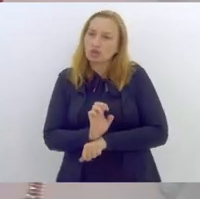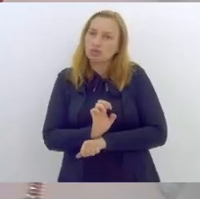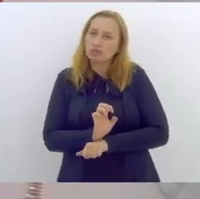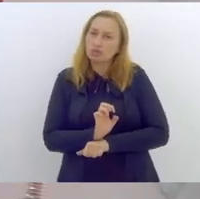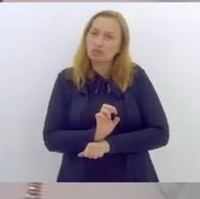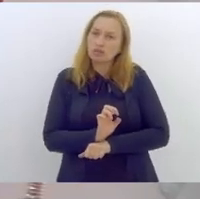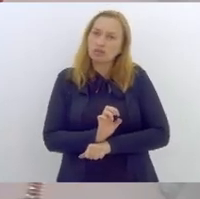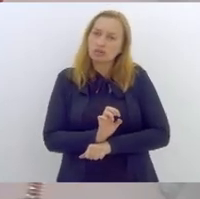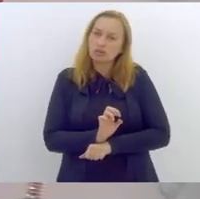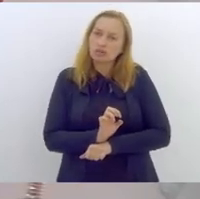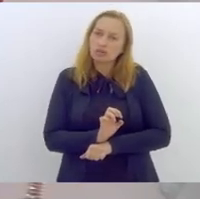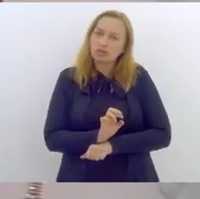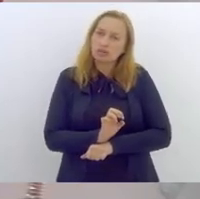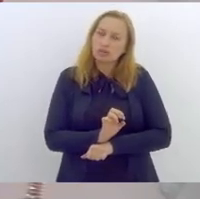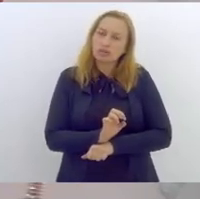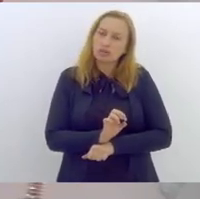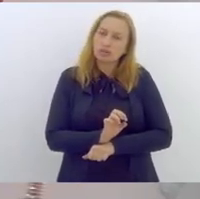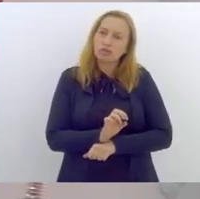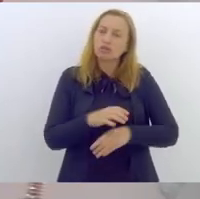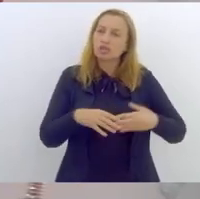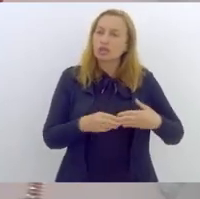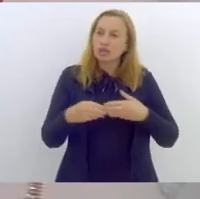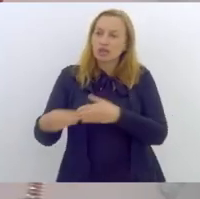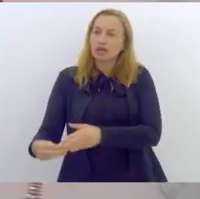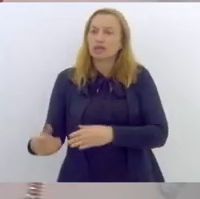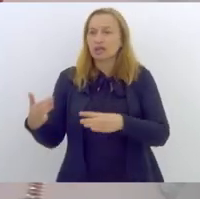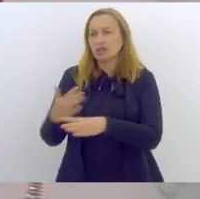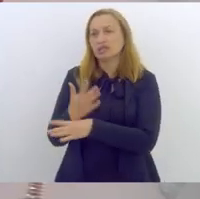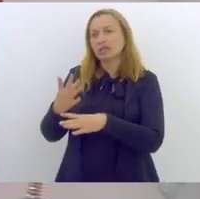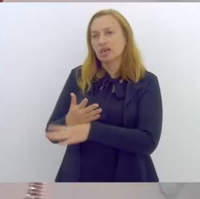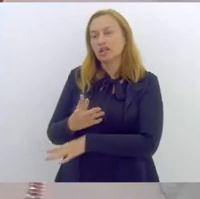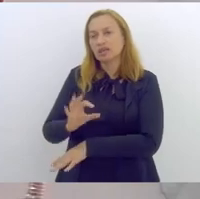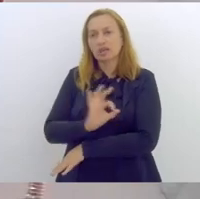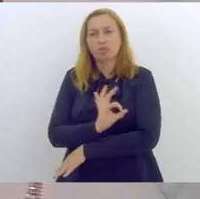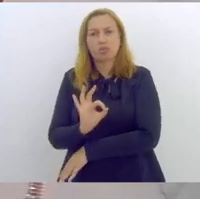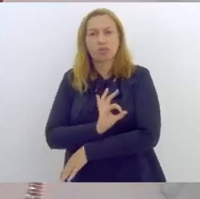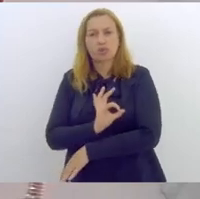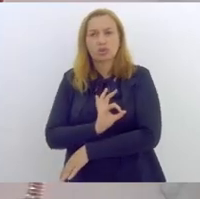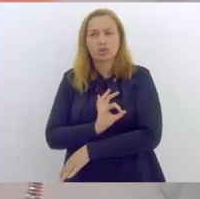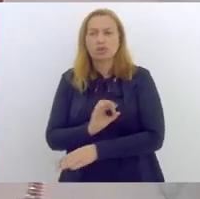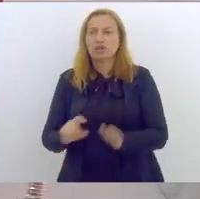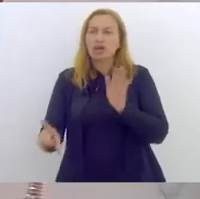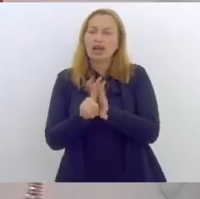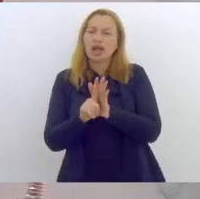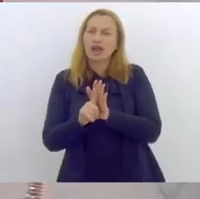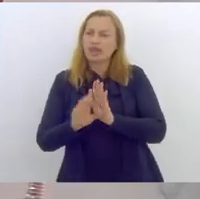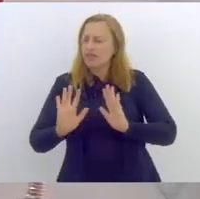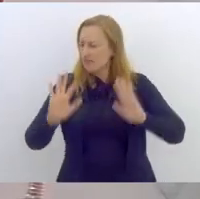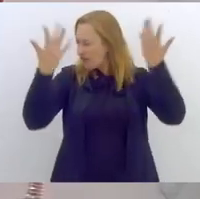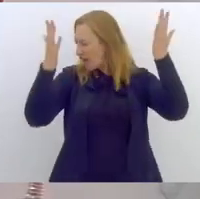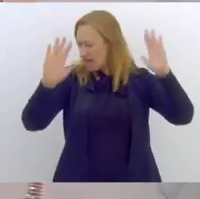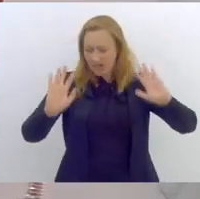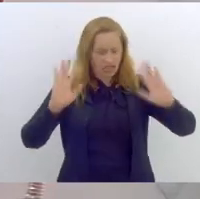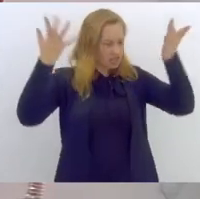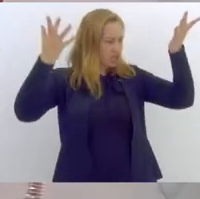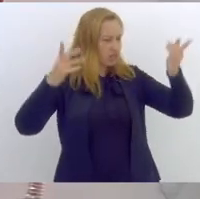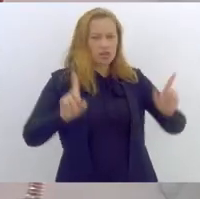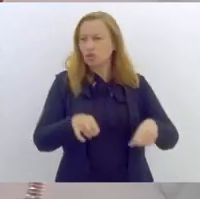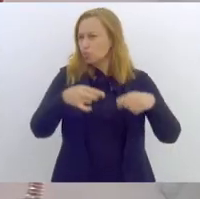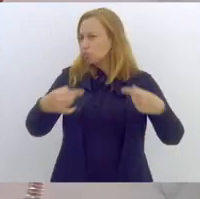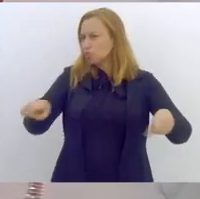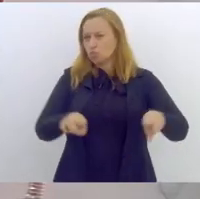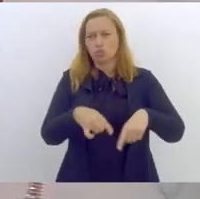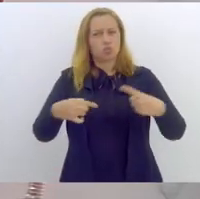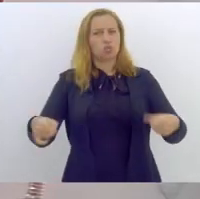é levado a cidade da polícia sanciona a lei clima de festa banda de música discurso